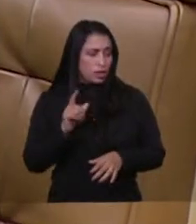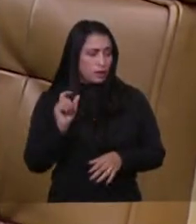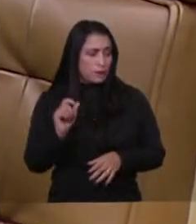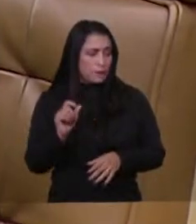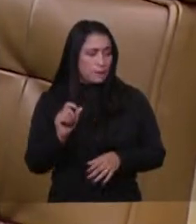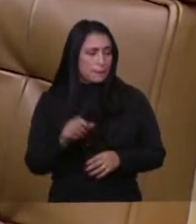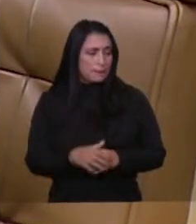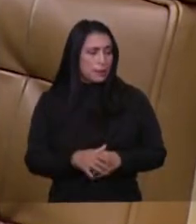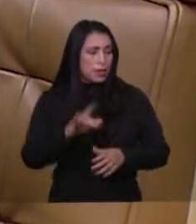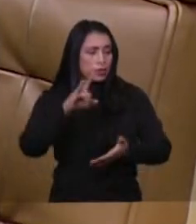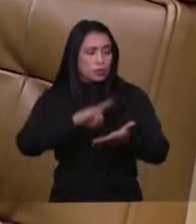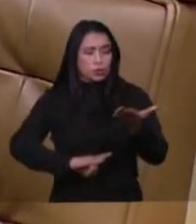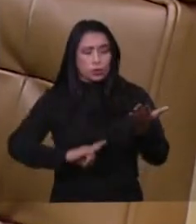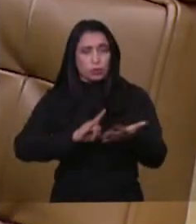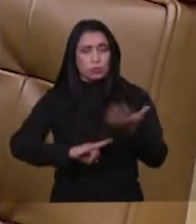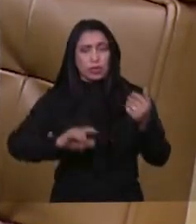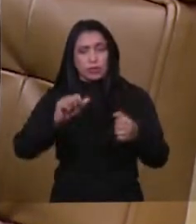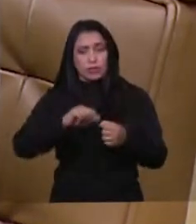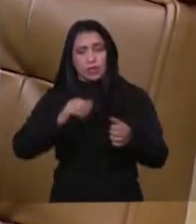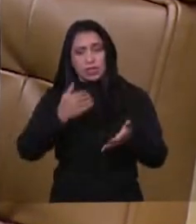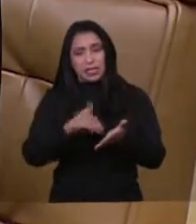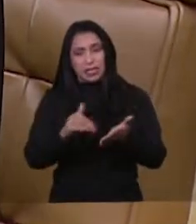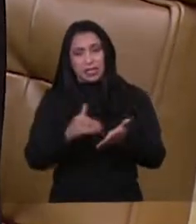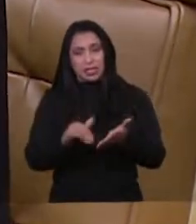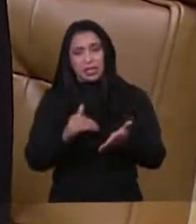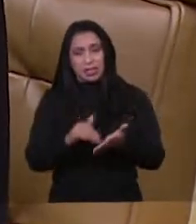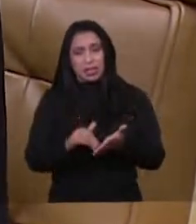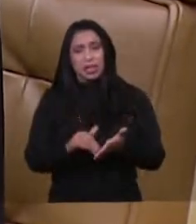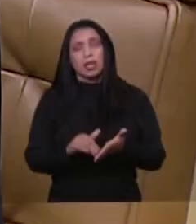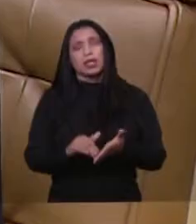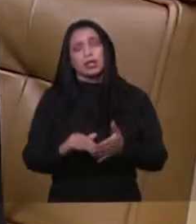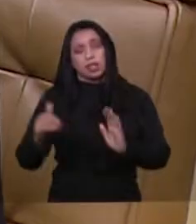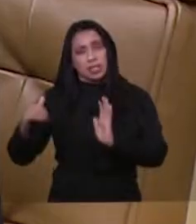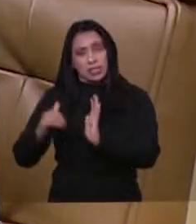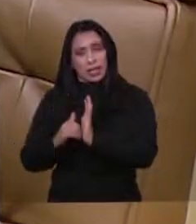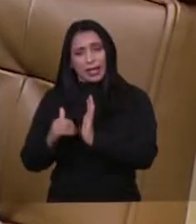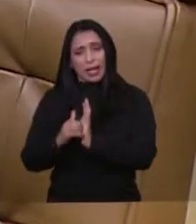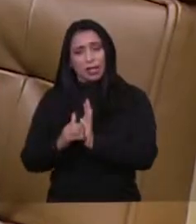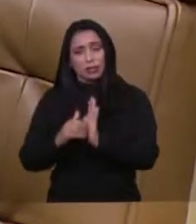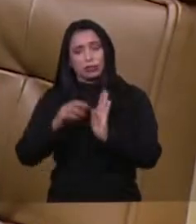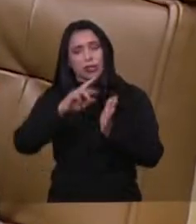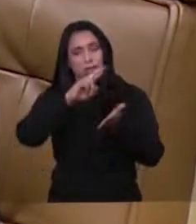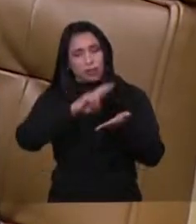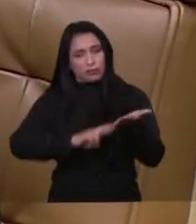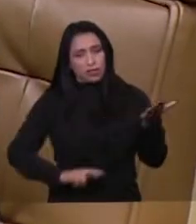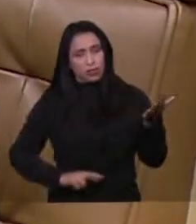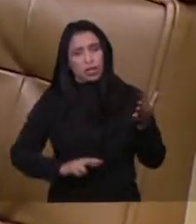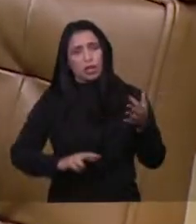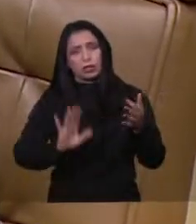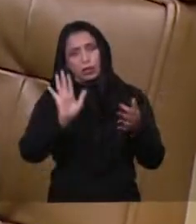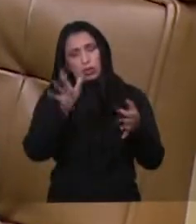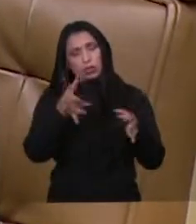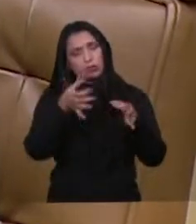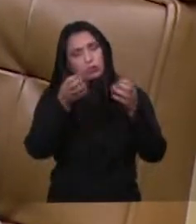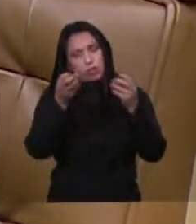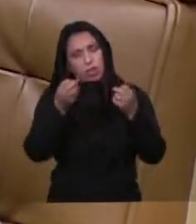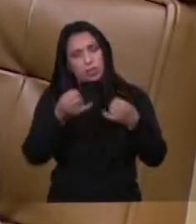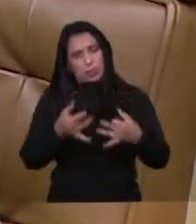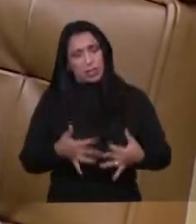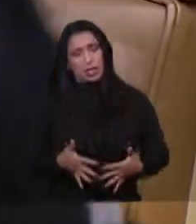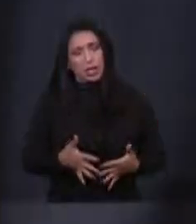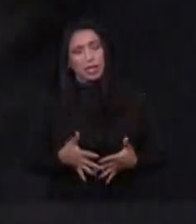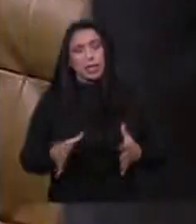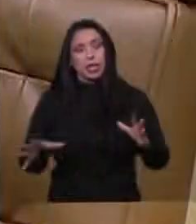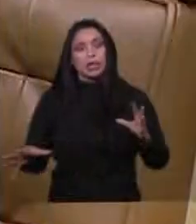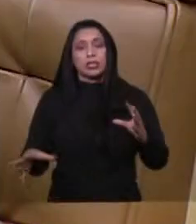a fato da documentação produzida pela Secretaria Legislativa do Senado, já mencionada ao longo do voto,